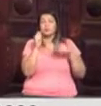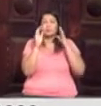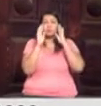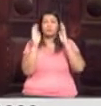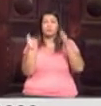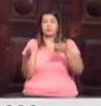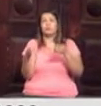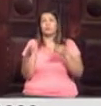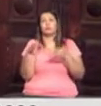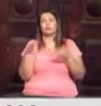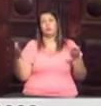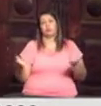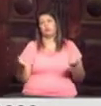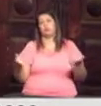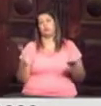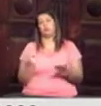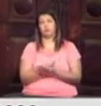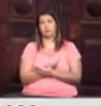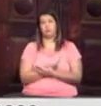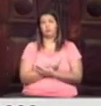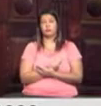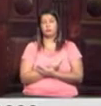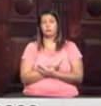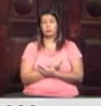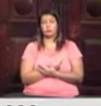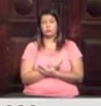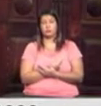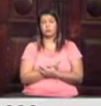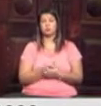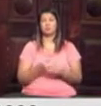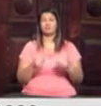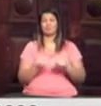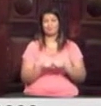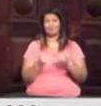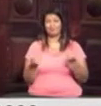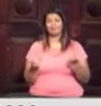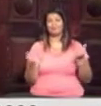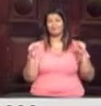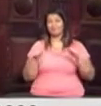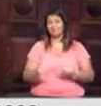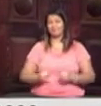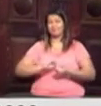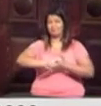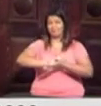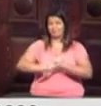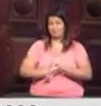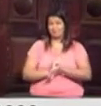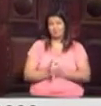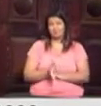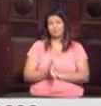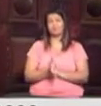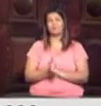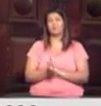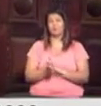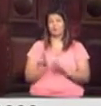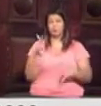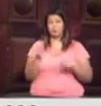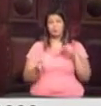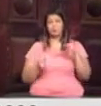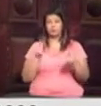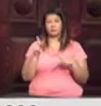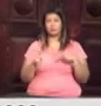dimensão ao que se passa no Rio de Janeiro. Quebrado, falido, humilhado, de joelhos, com a